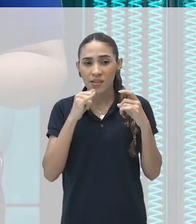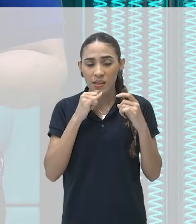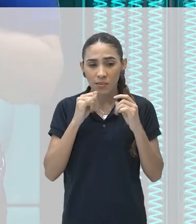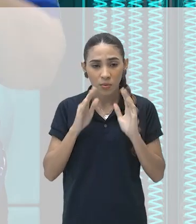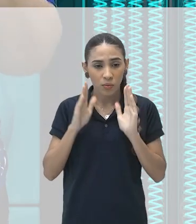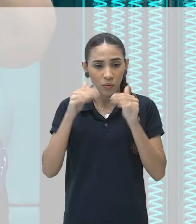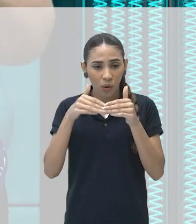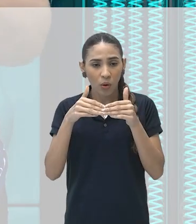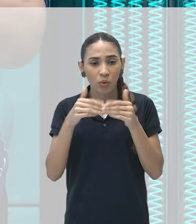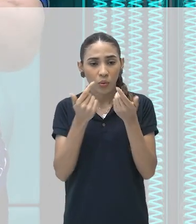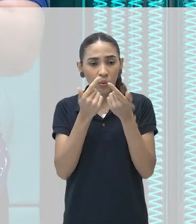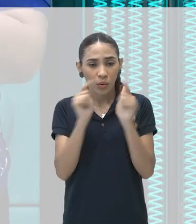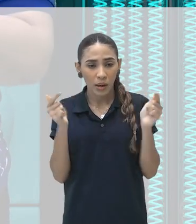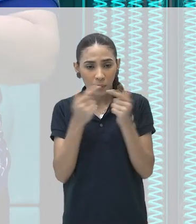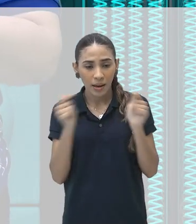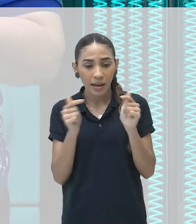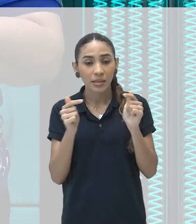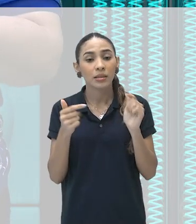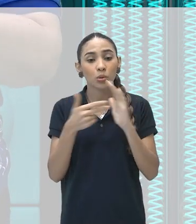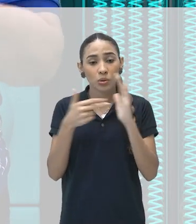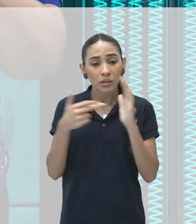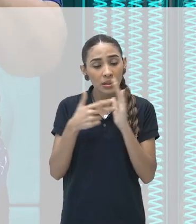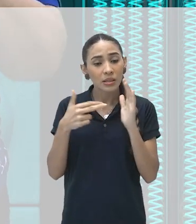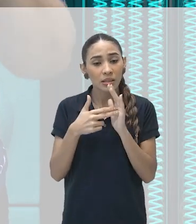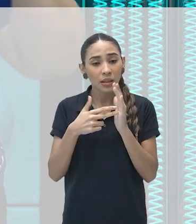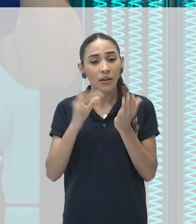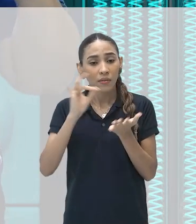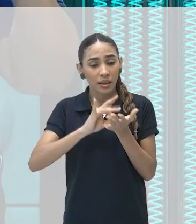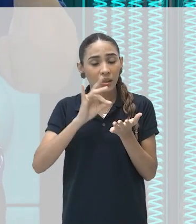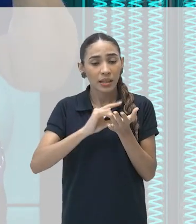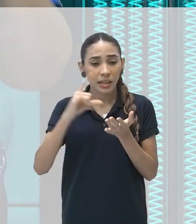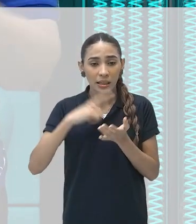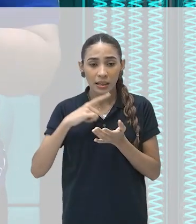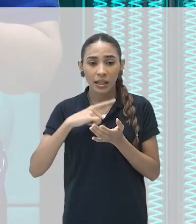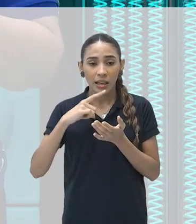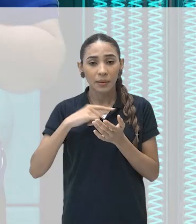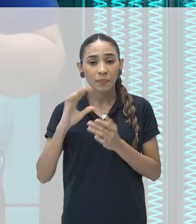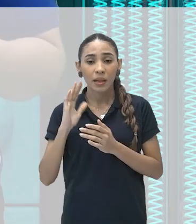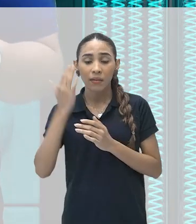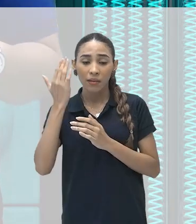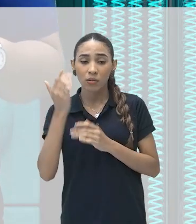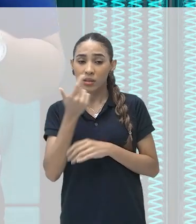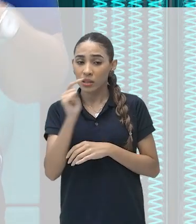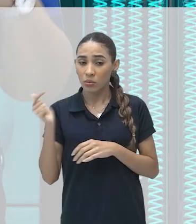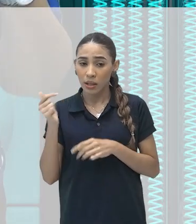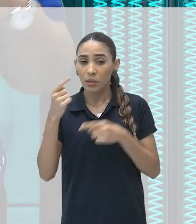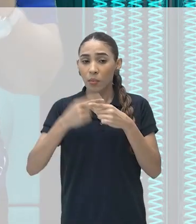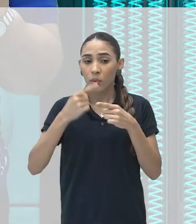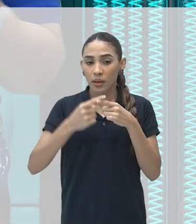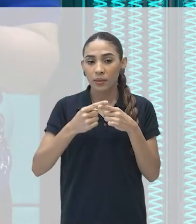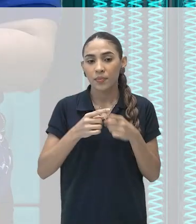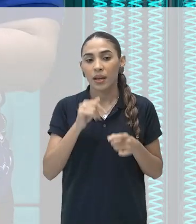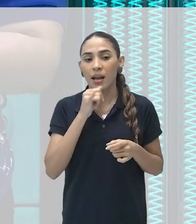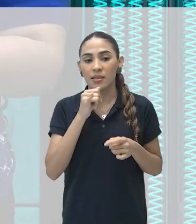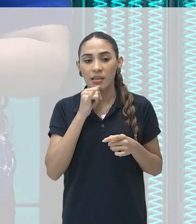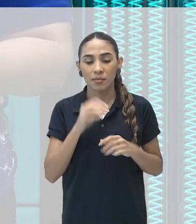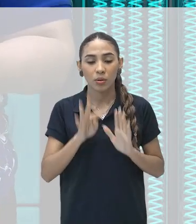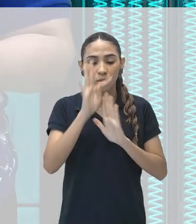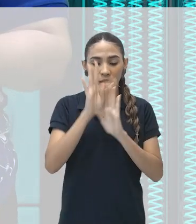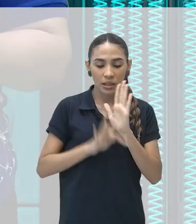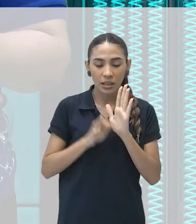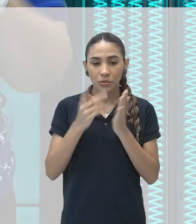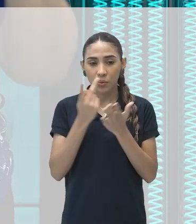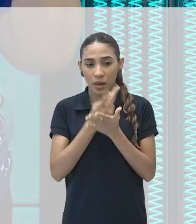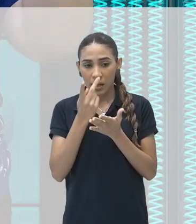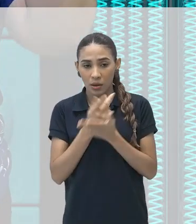revisão ortográfica que as notícias verdadeiras têm e as falsas não têm, acontece? Por que essa preocupação? Porque um texto com um